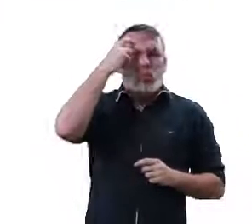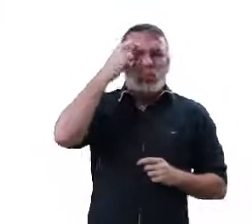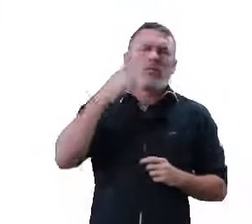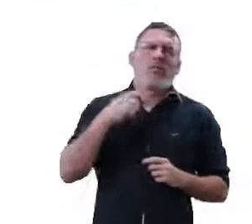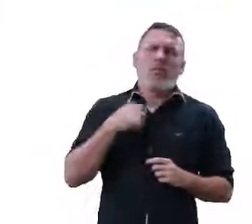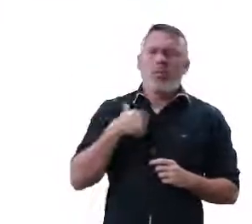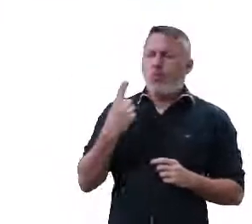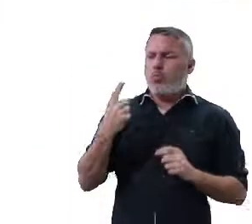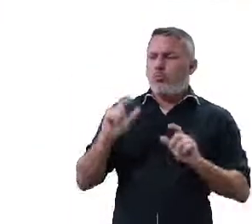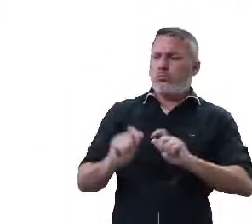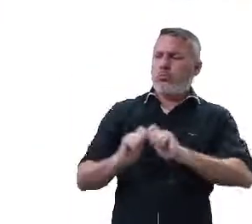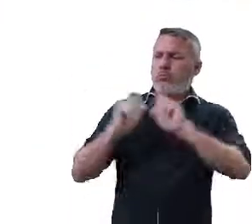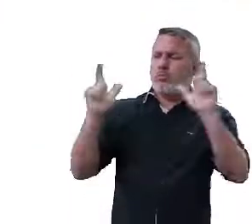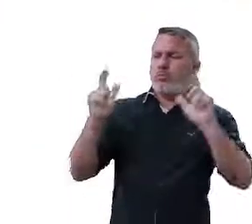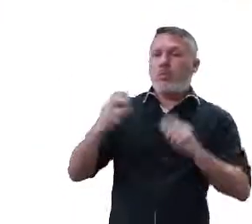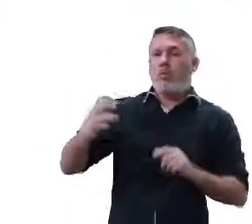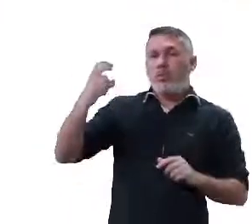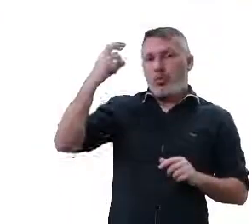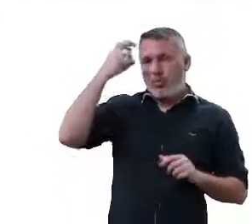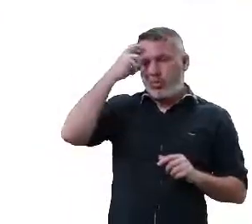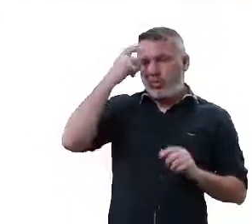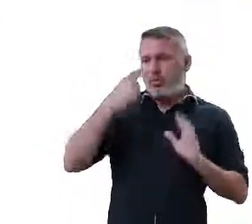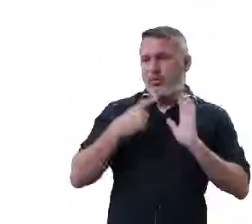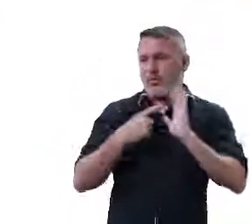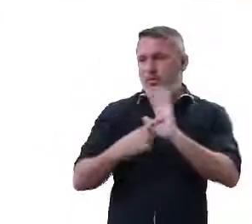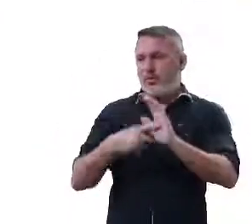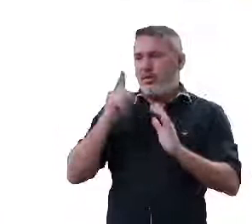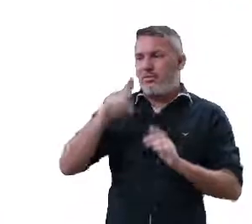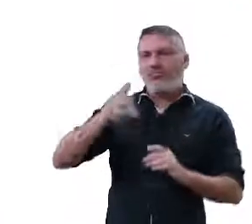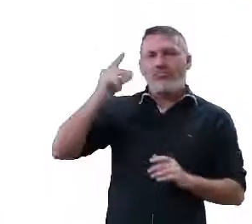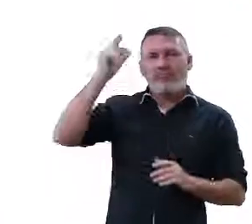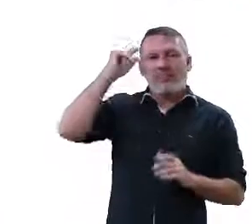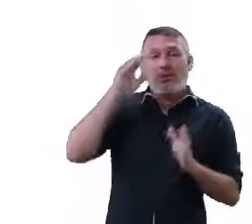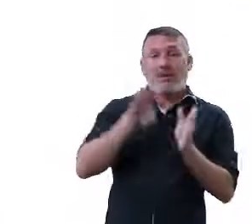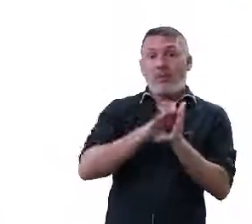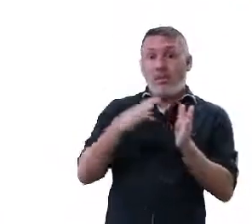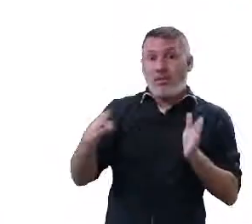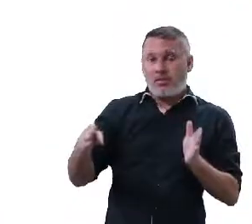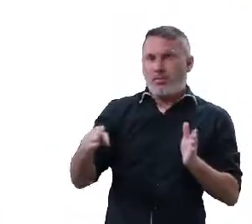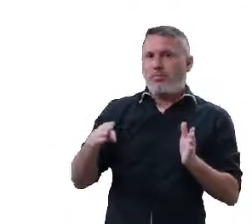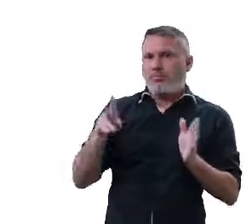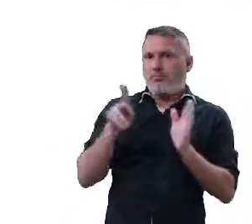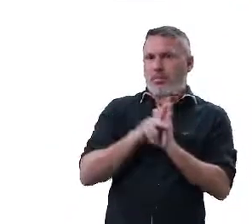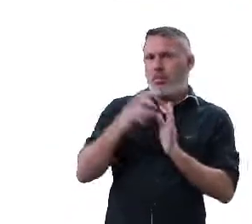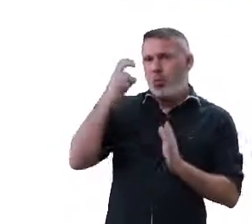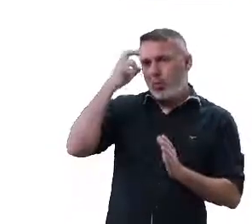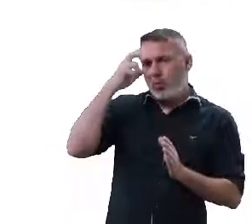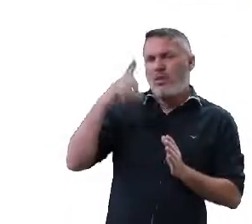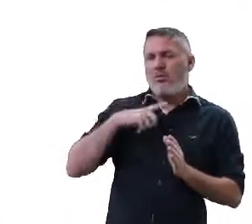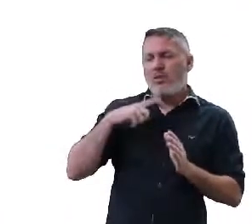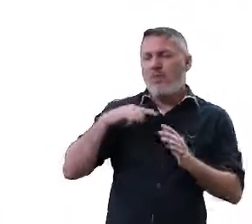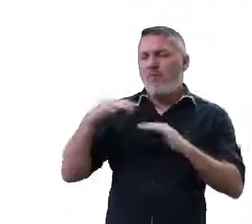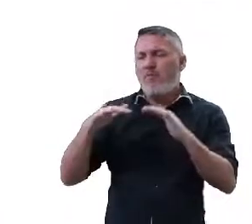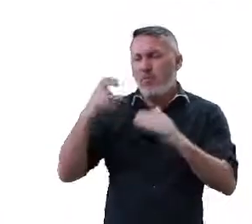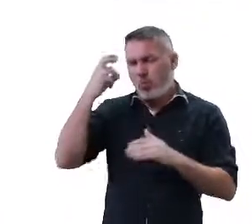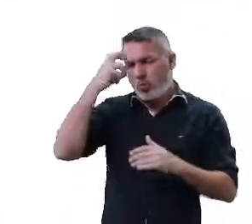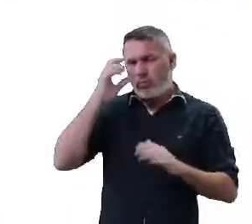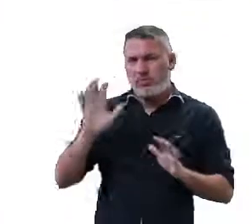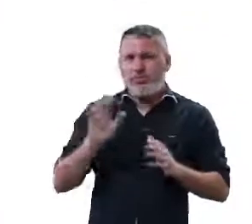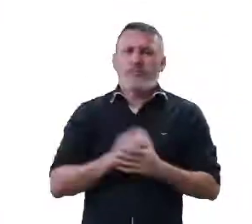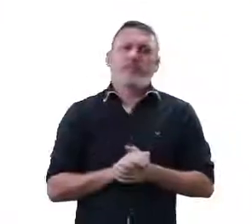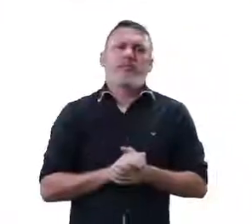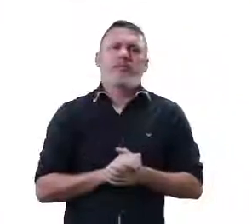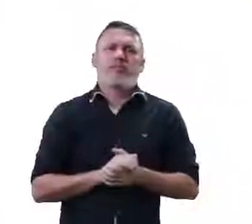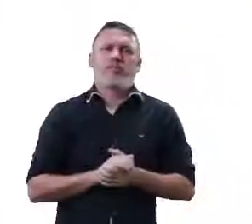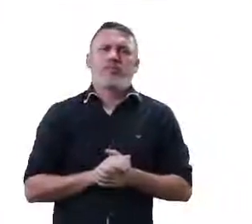cultura, botei um exemplo ali da manifestação do Ticumbi, que é típica de São Mateus, norte do Espírito Santo. Mas peraí, Luiz, você